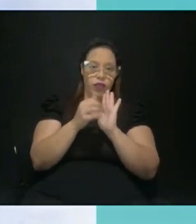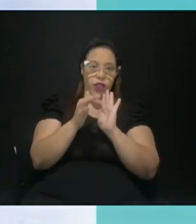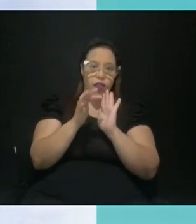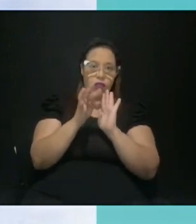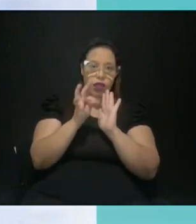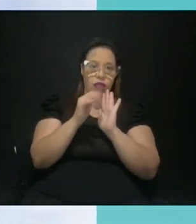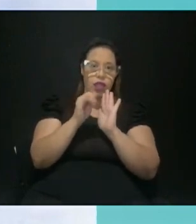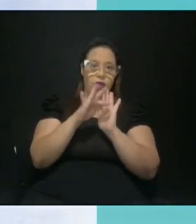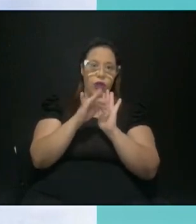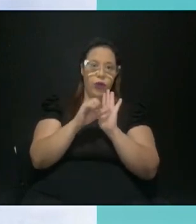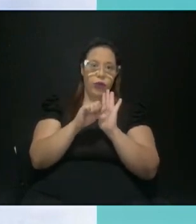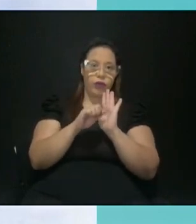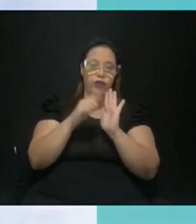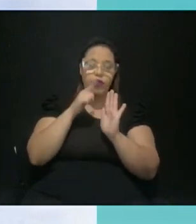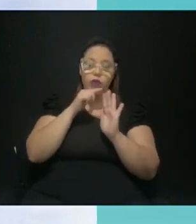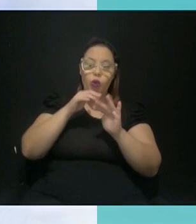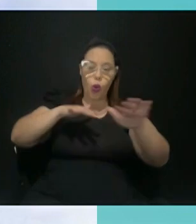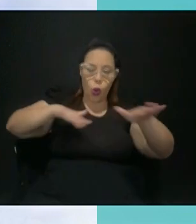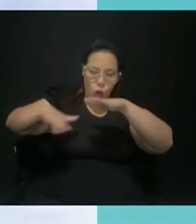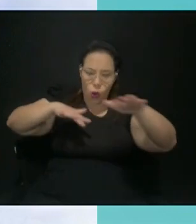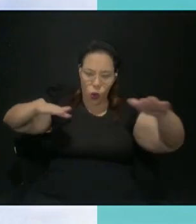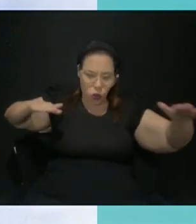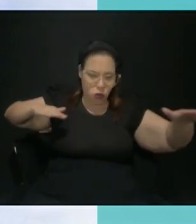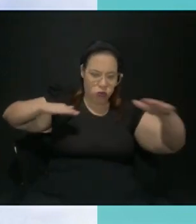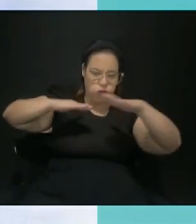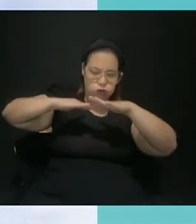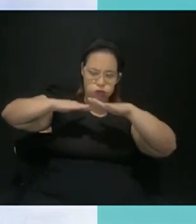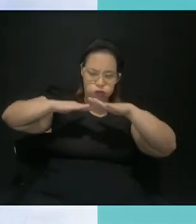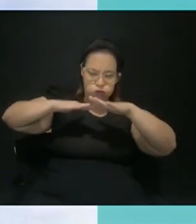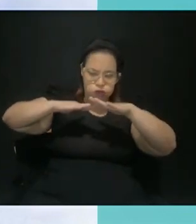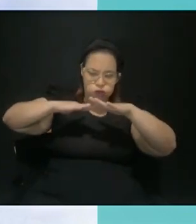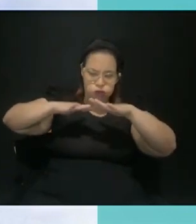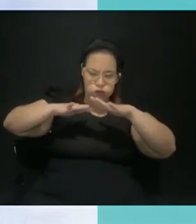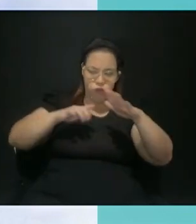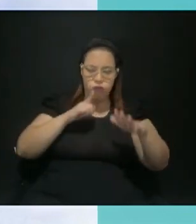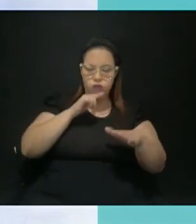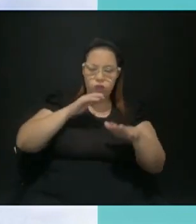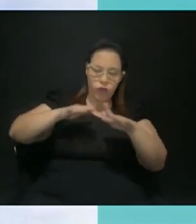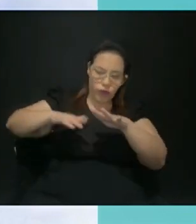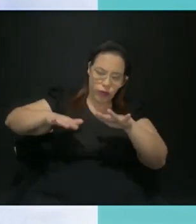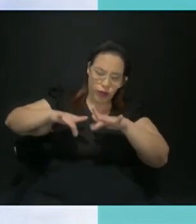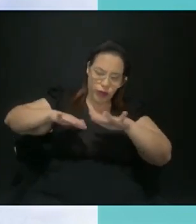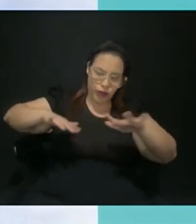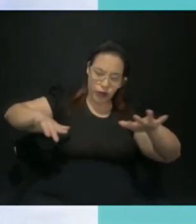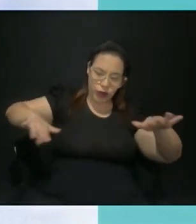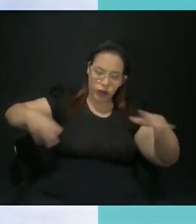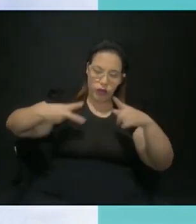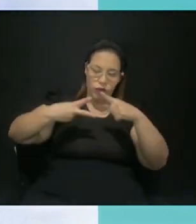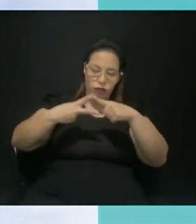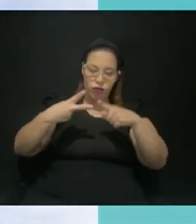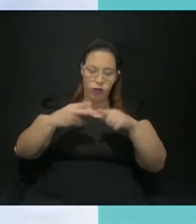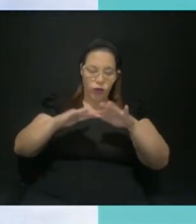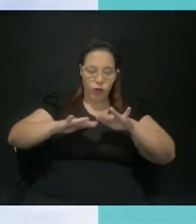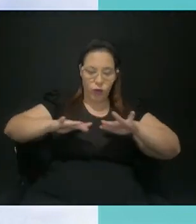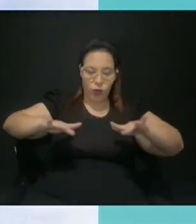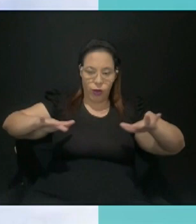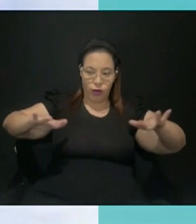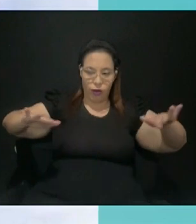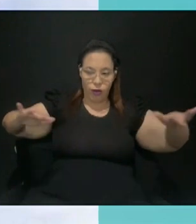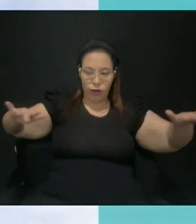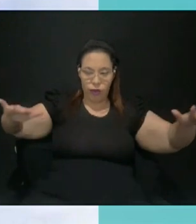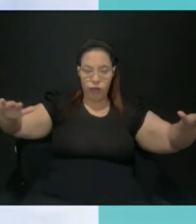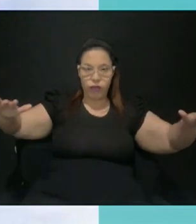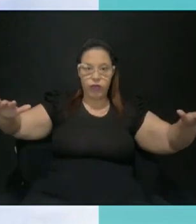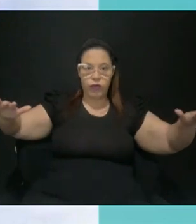água que, ao encontrar uma obstrução no mar, pode se separar em duas correntes com fluxos distintos. A